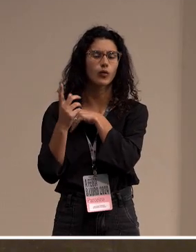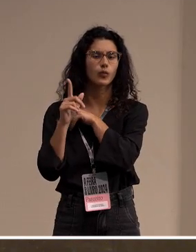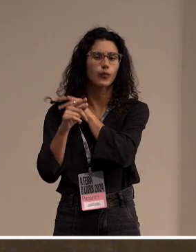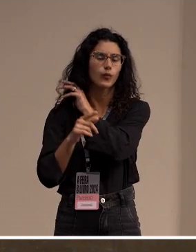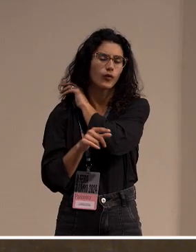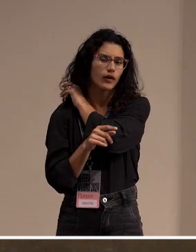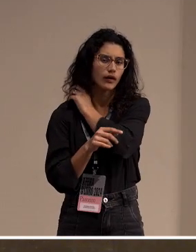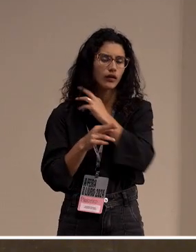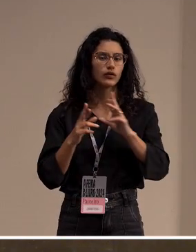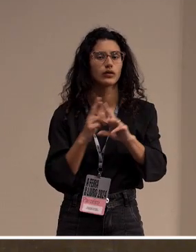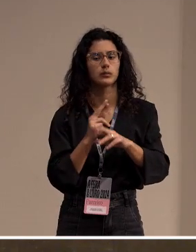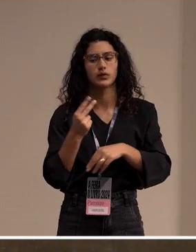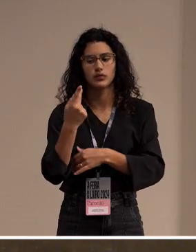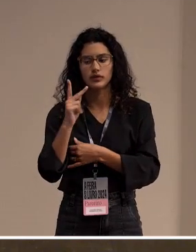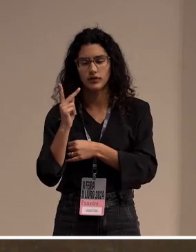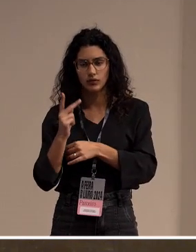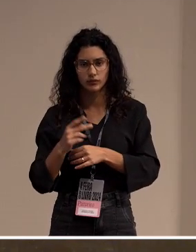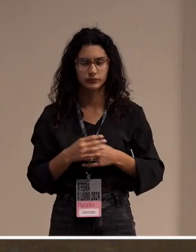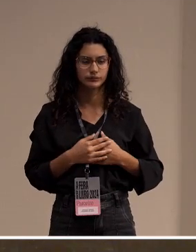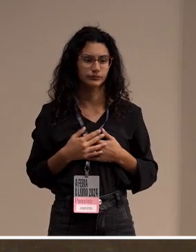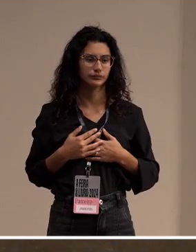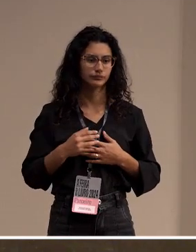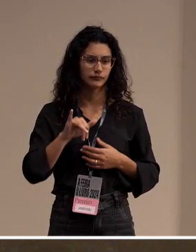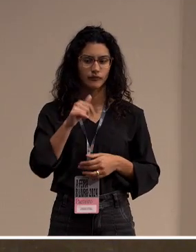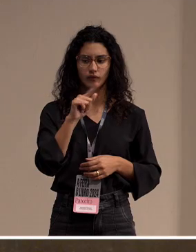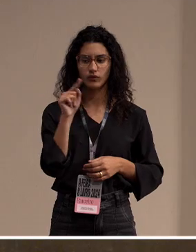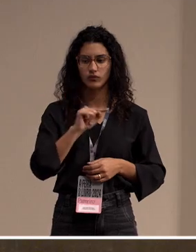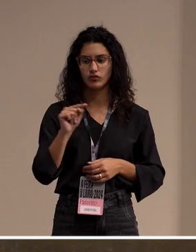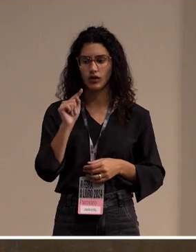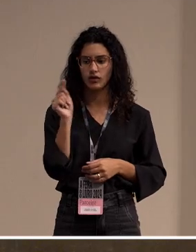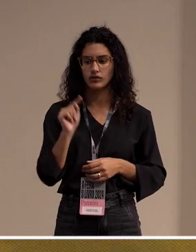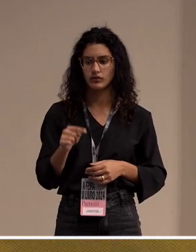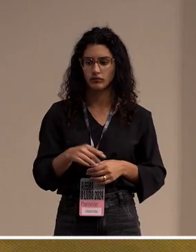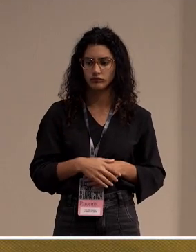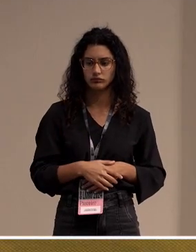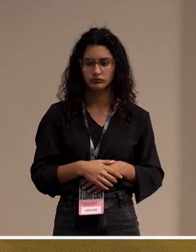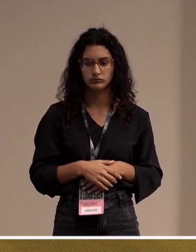seu relacionamento com né, o jazz, especialmente.